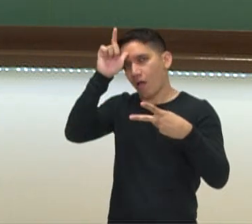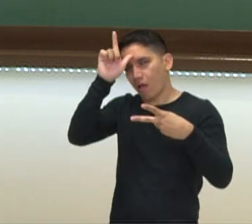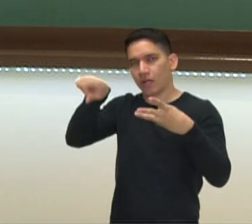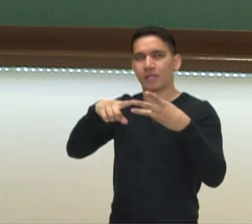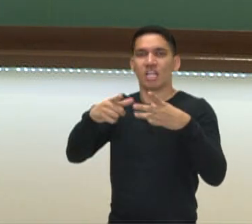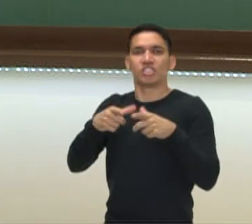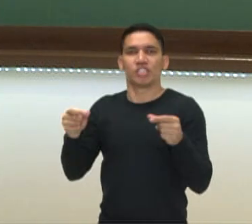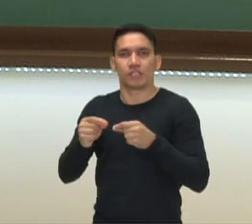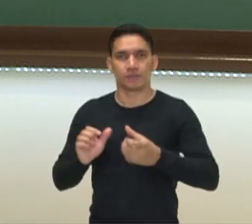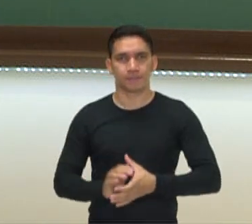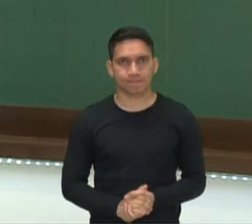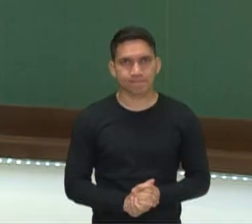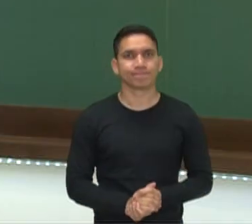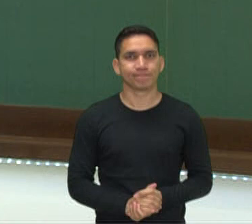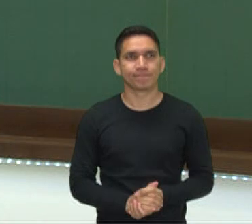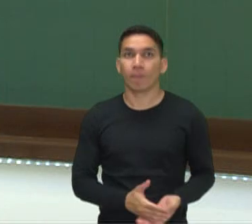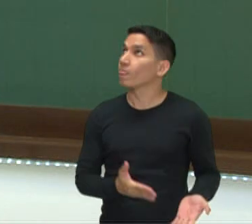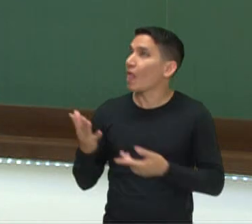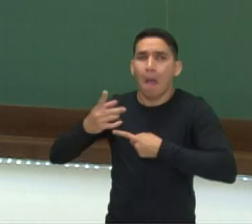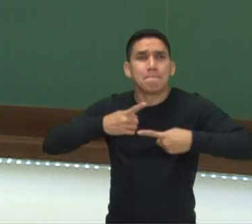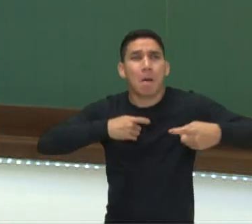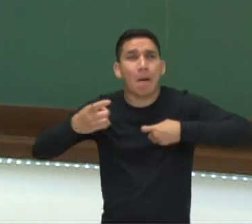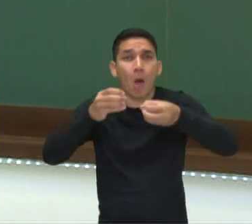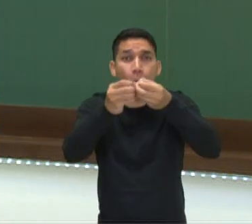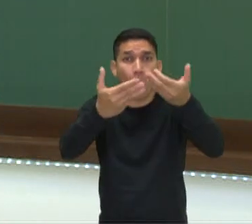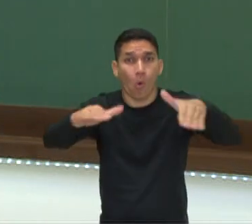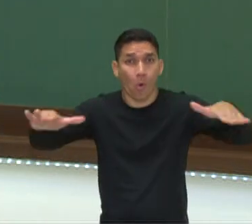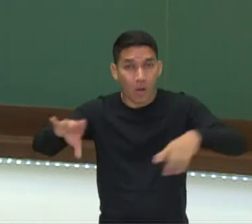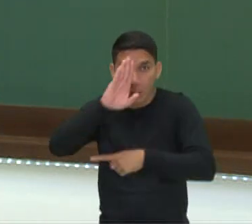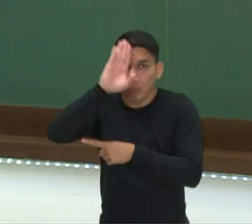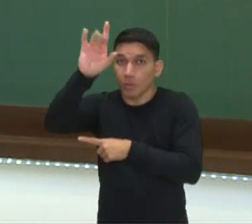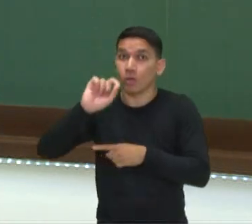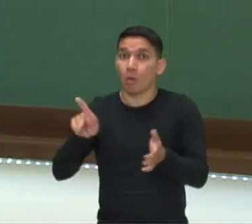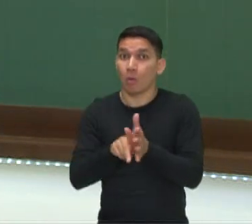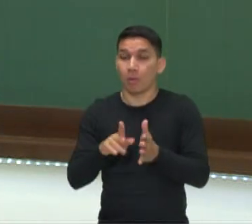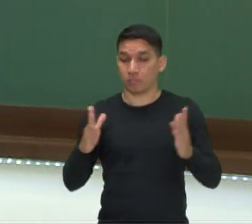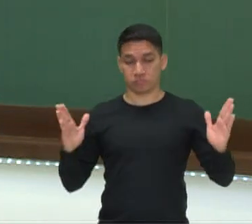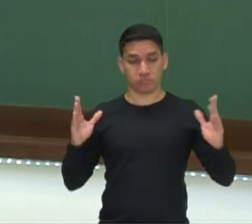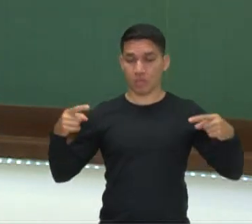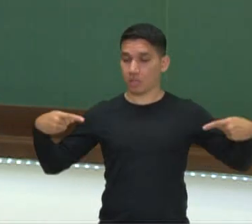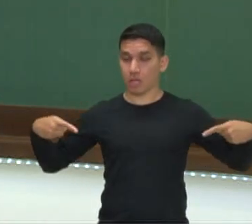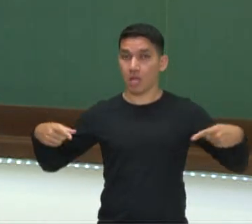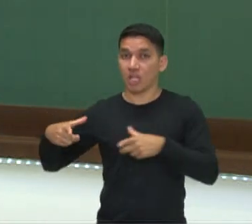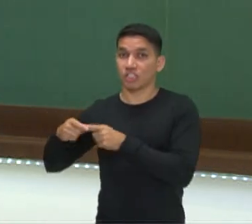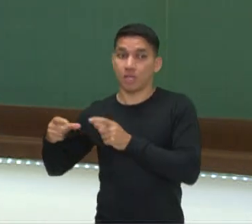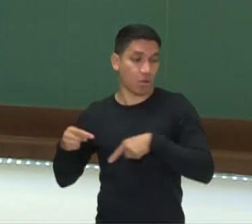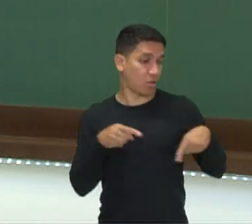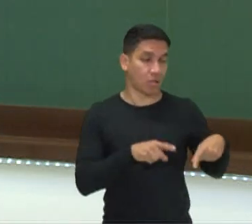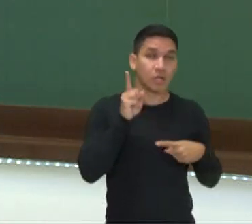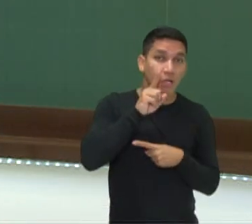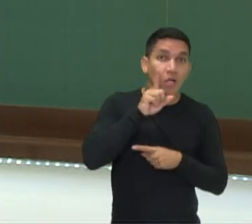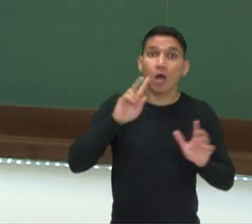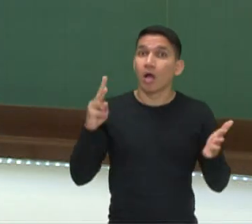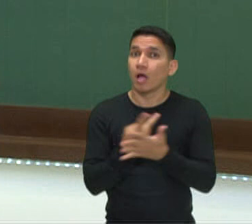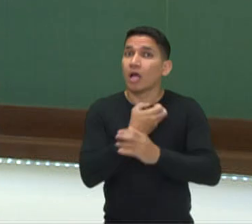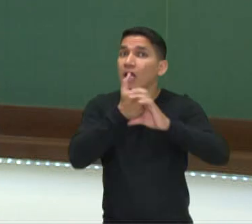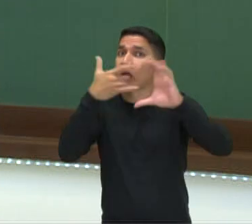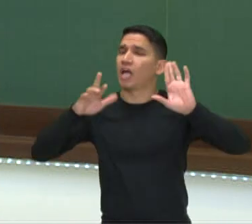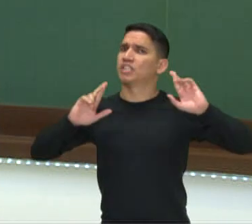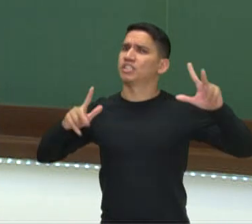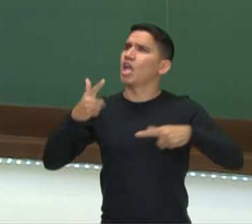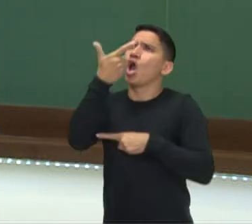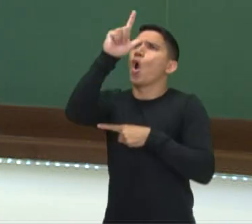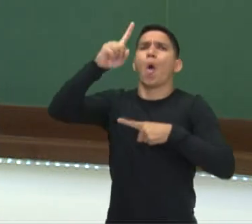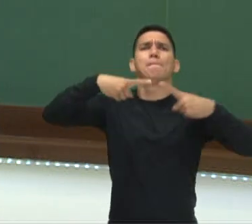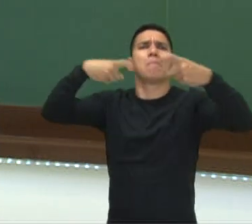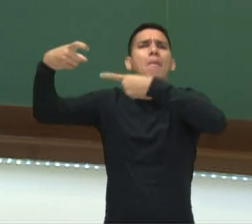e Japão. As batalhas no Oceano Pacífico, principalmente entre Estados Unidos e Japão, tiveram características diferentes de